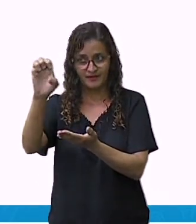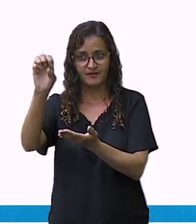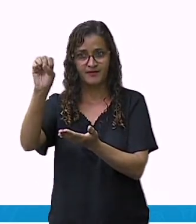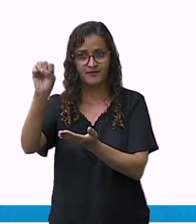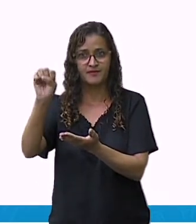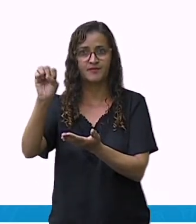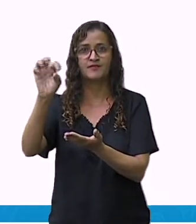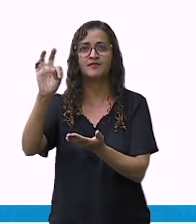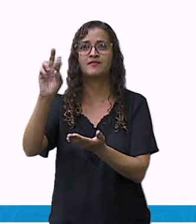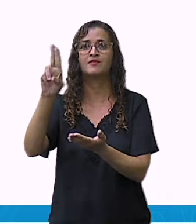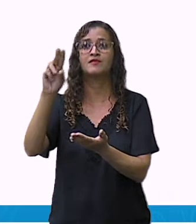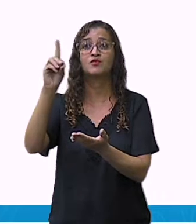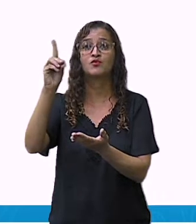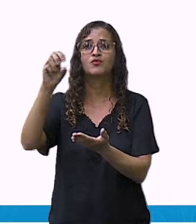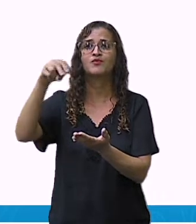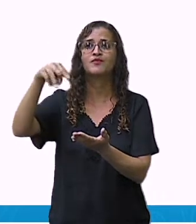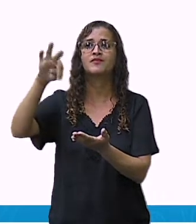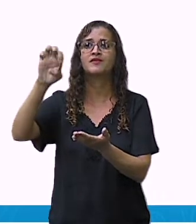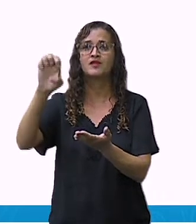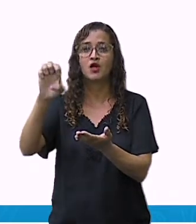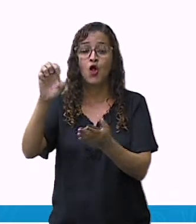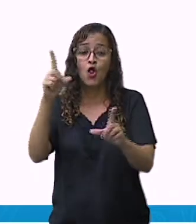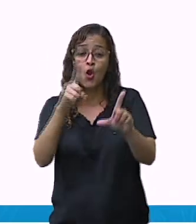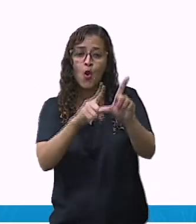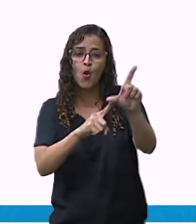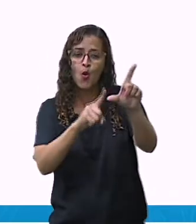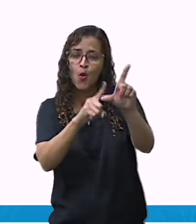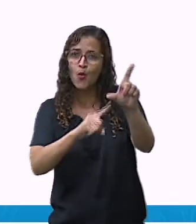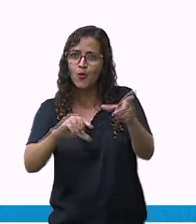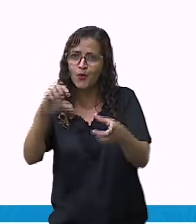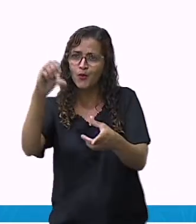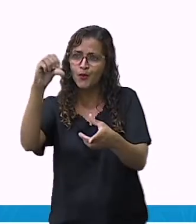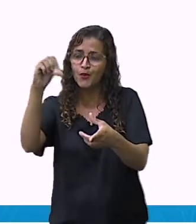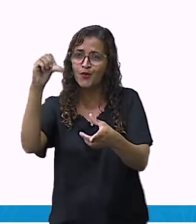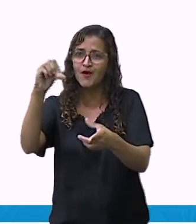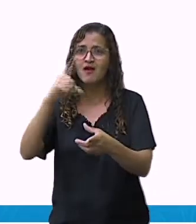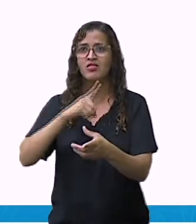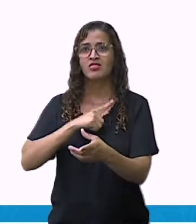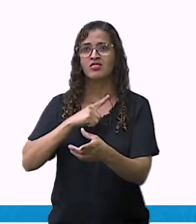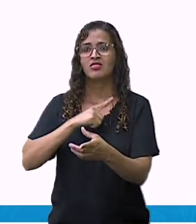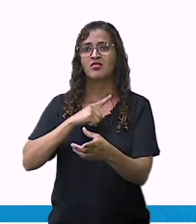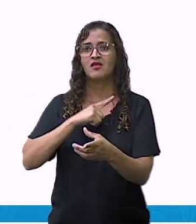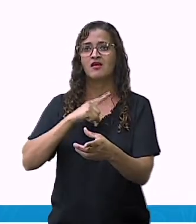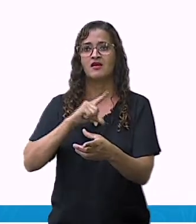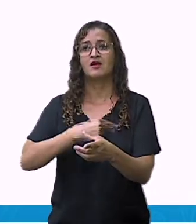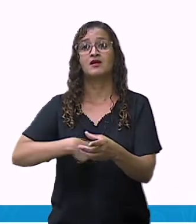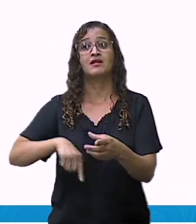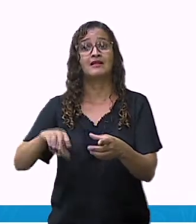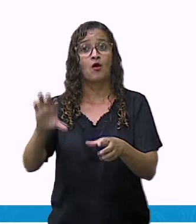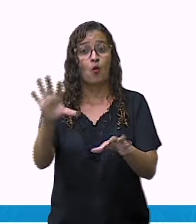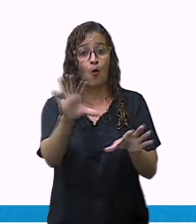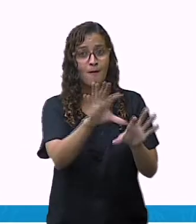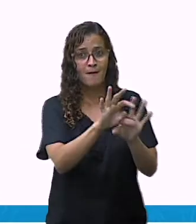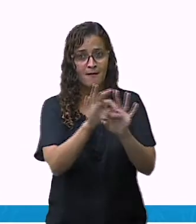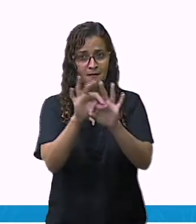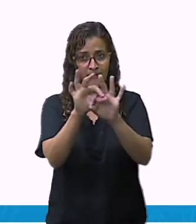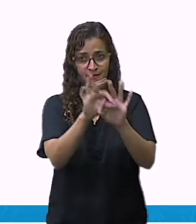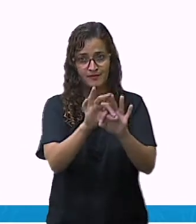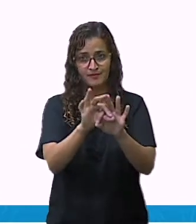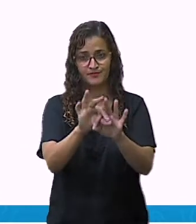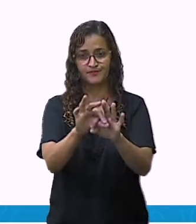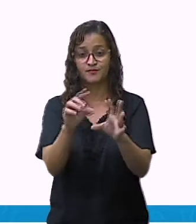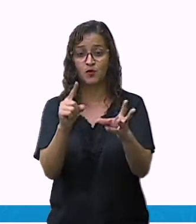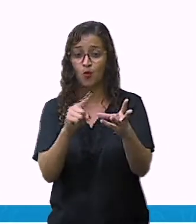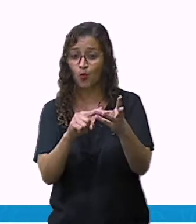palavra estudante, o que acontece? Elas são compostas por vogais